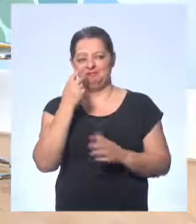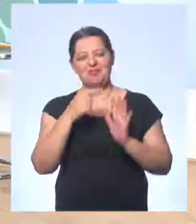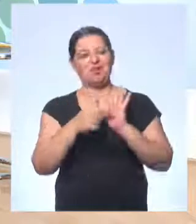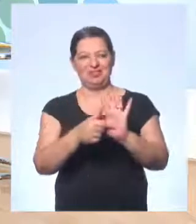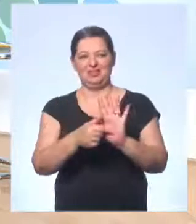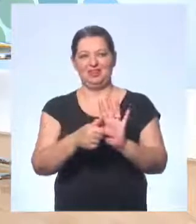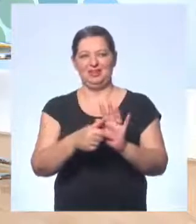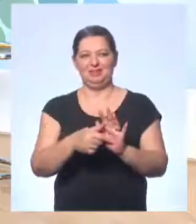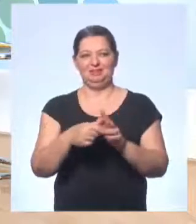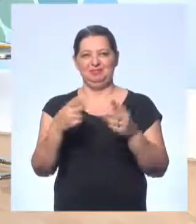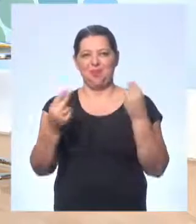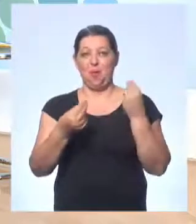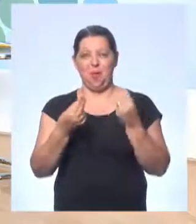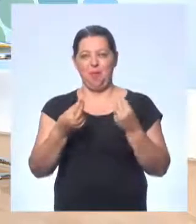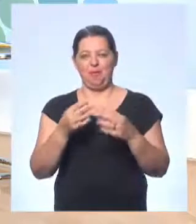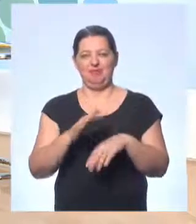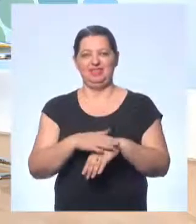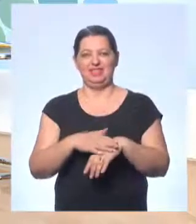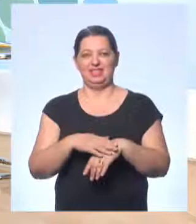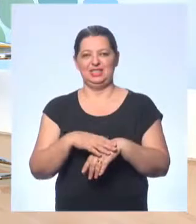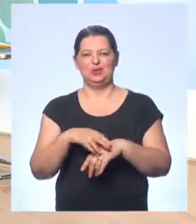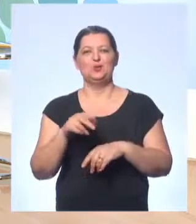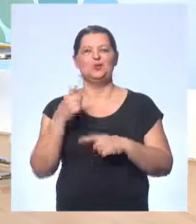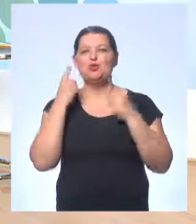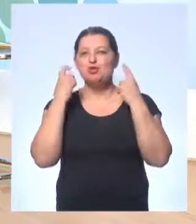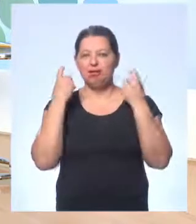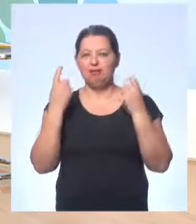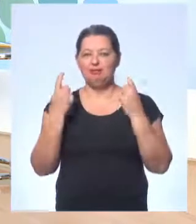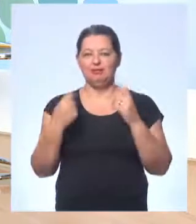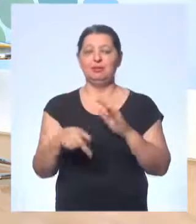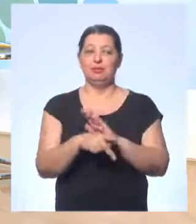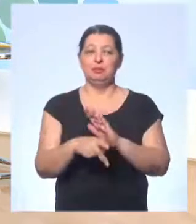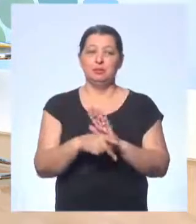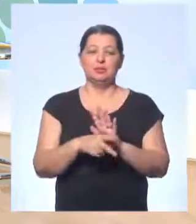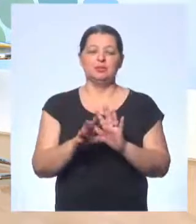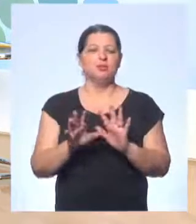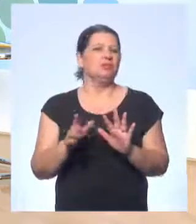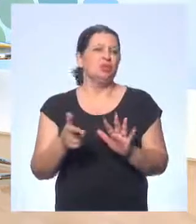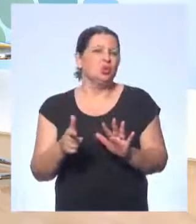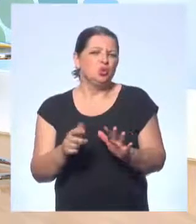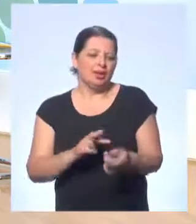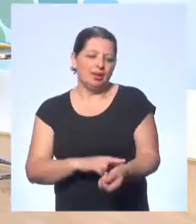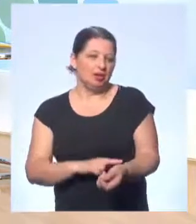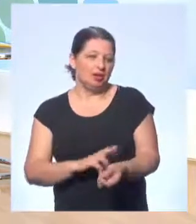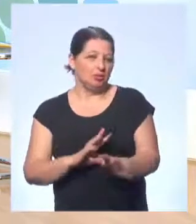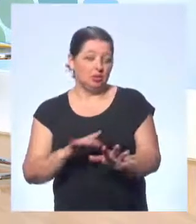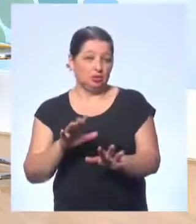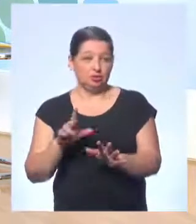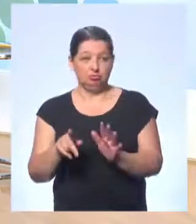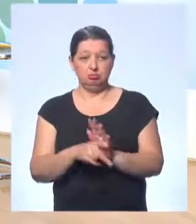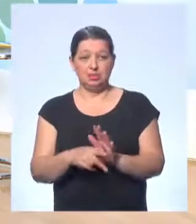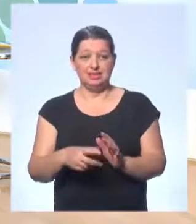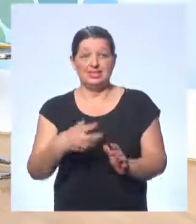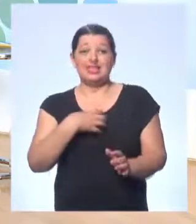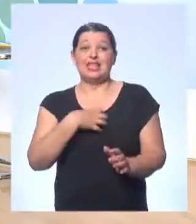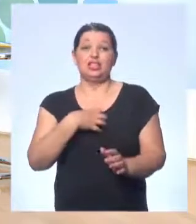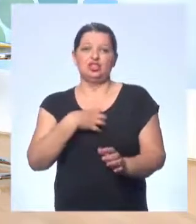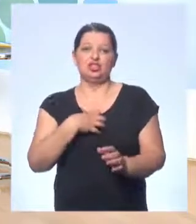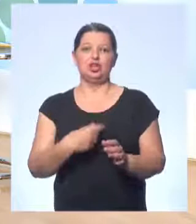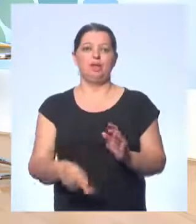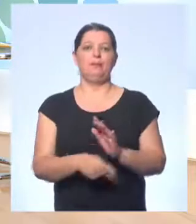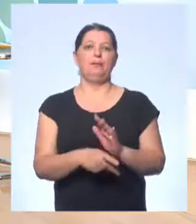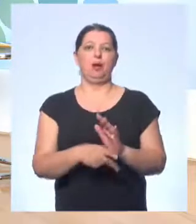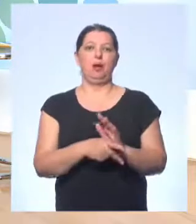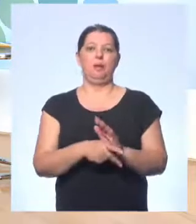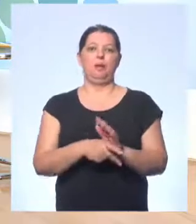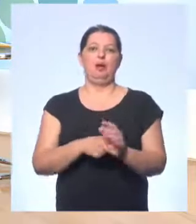isso mesmo, gente. Então, esse som, ele se estabiliza e, quer dizer, não é que ele não tem ritmo, você não ouve a pulsação, não tem, o